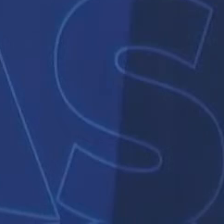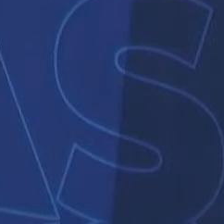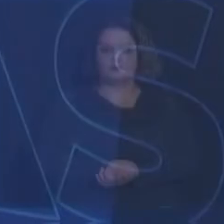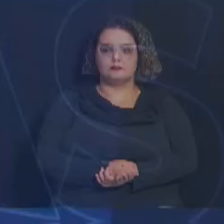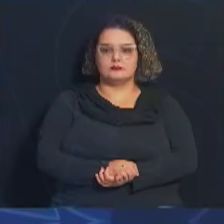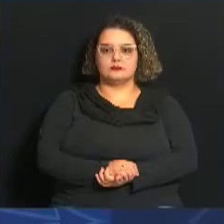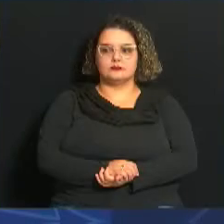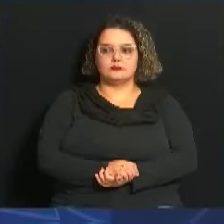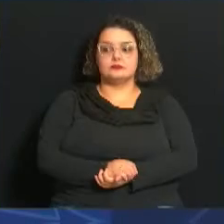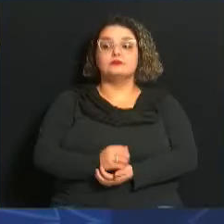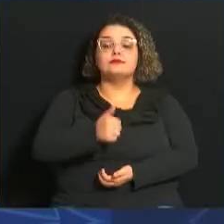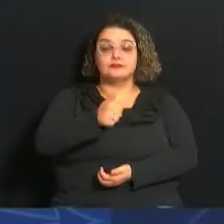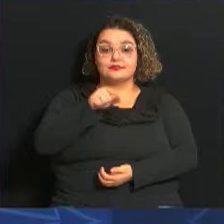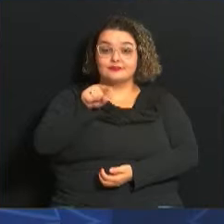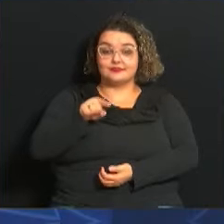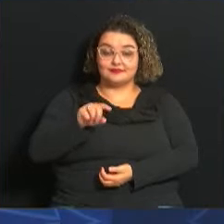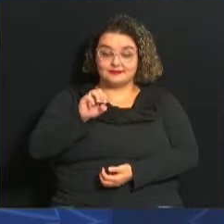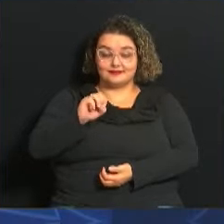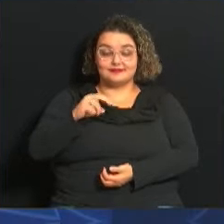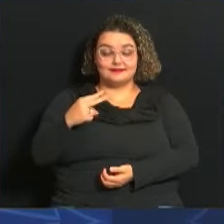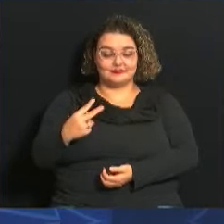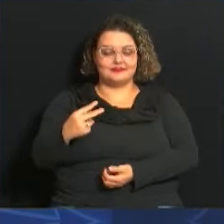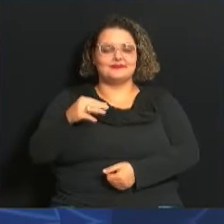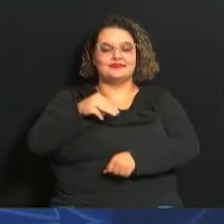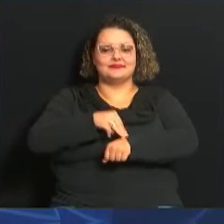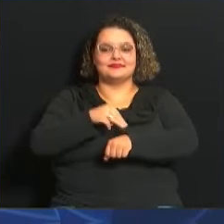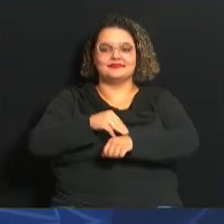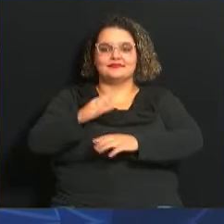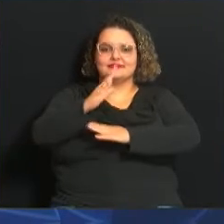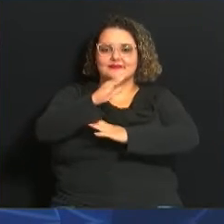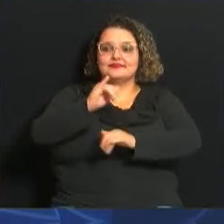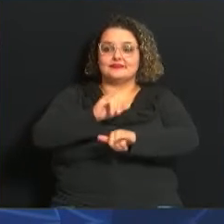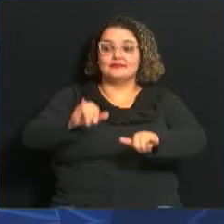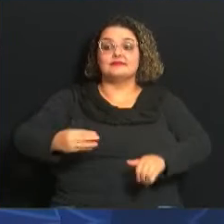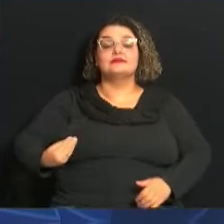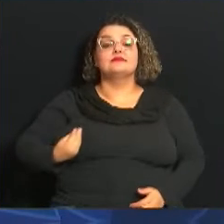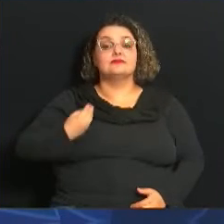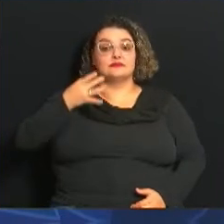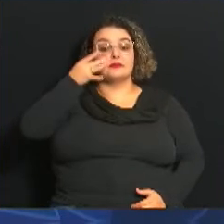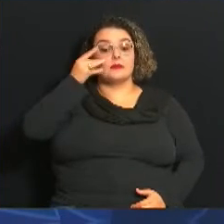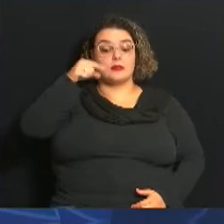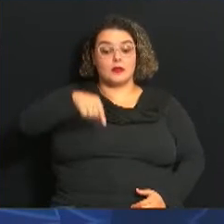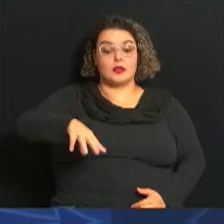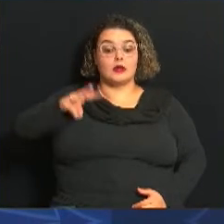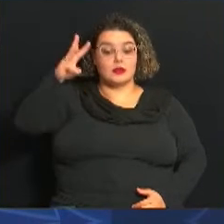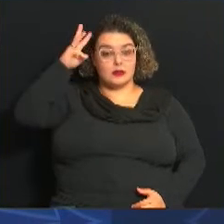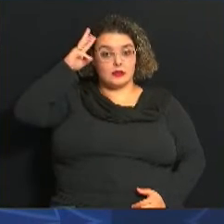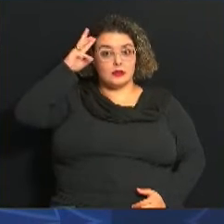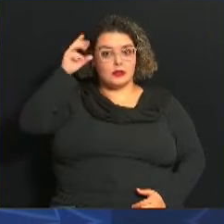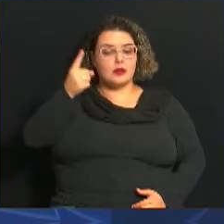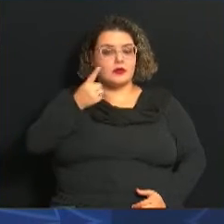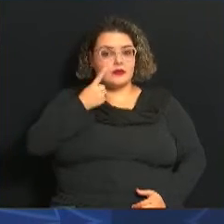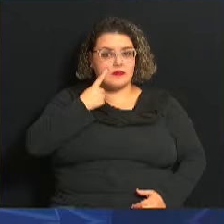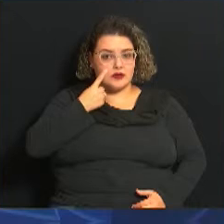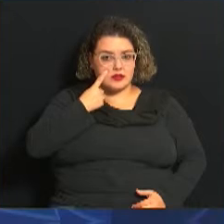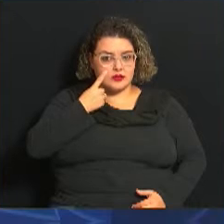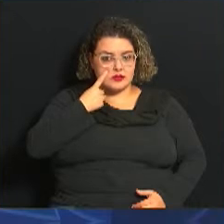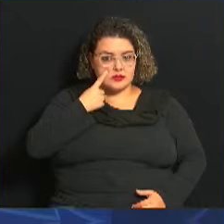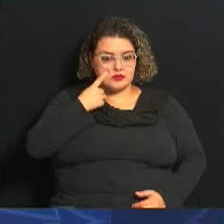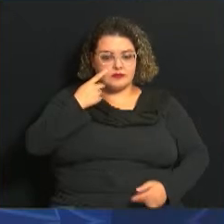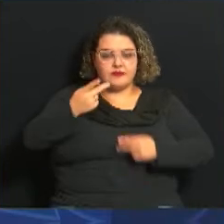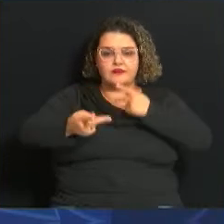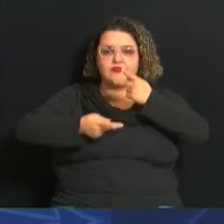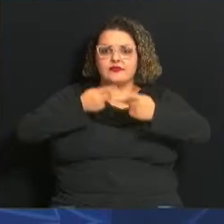Uma hora e 2 minutos, Câmara Notícia de volta ao vivo nesta terça-feira. E olha só, muito se diz sobre